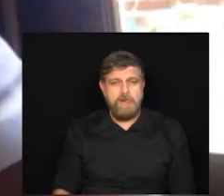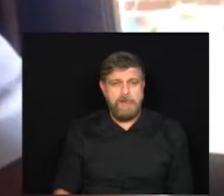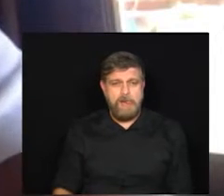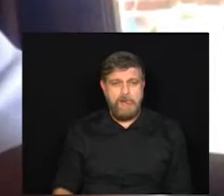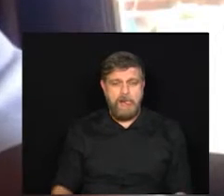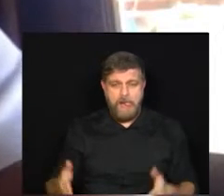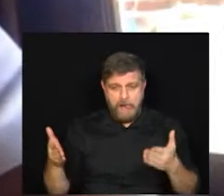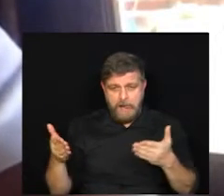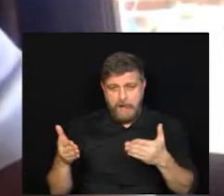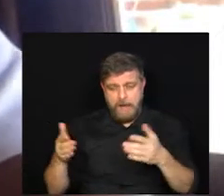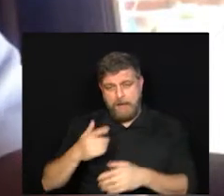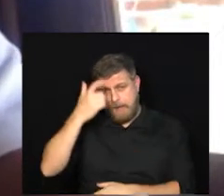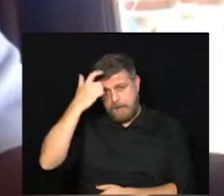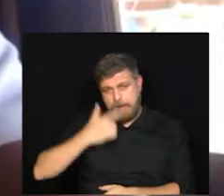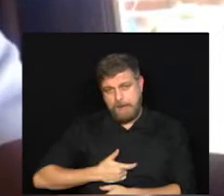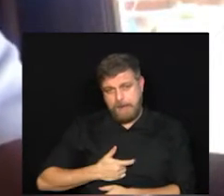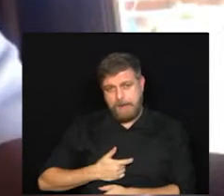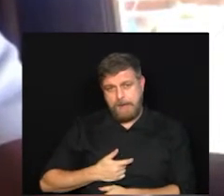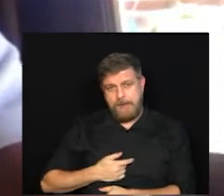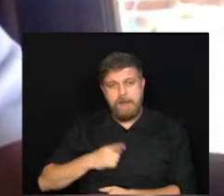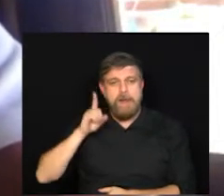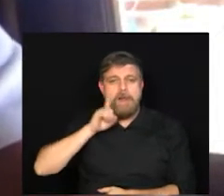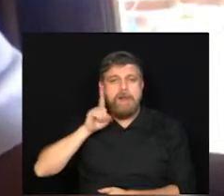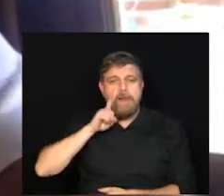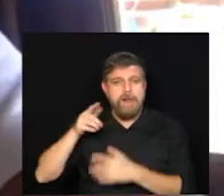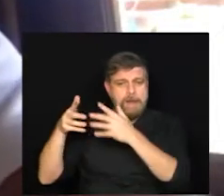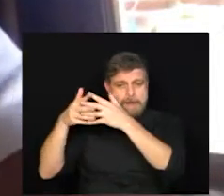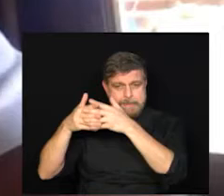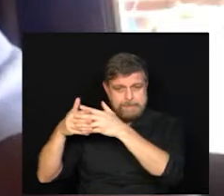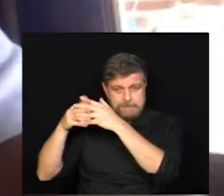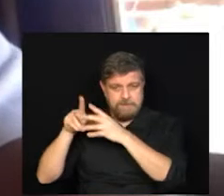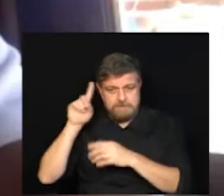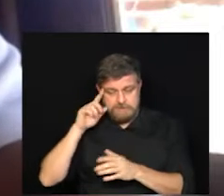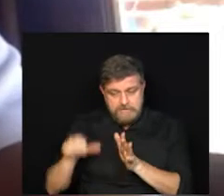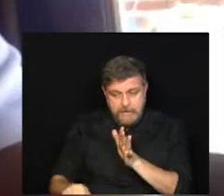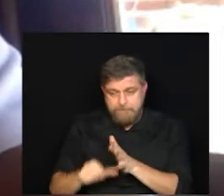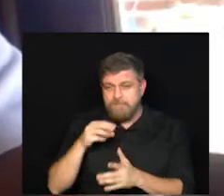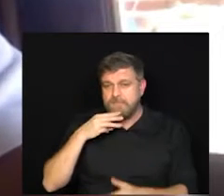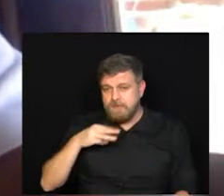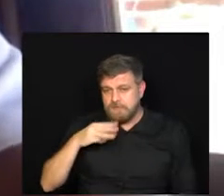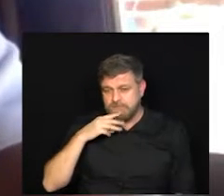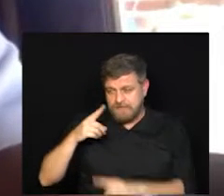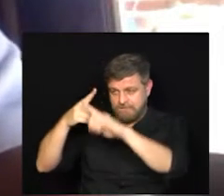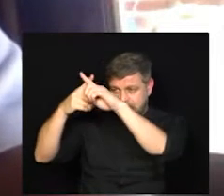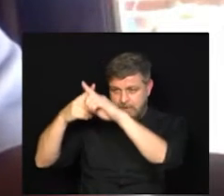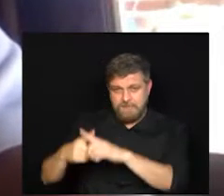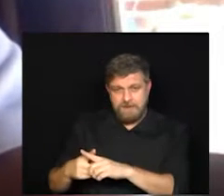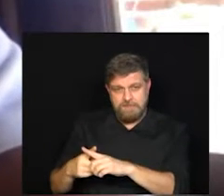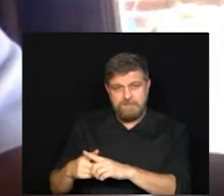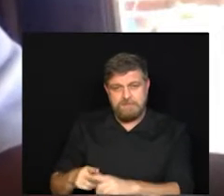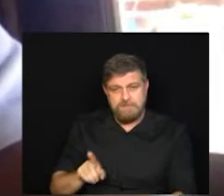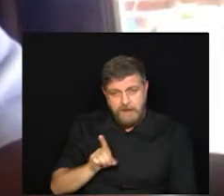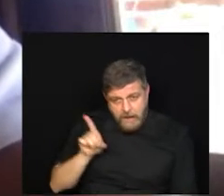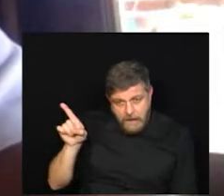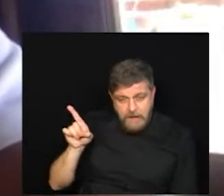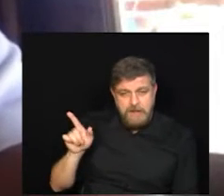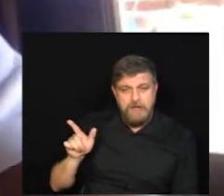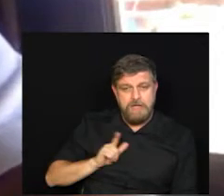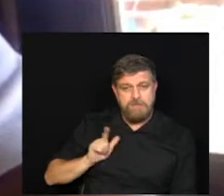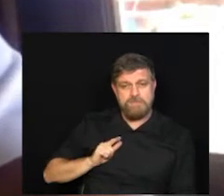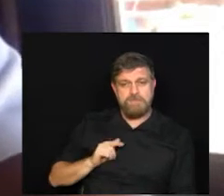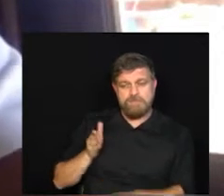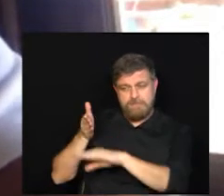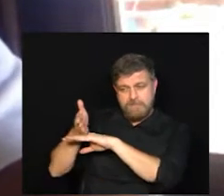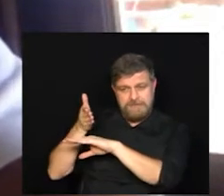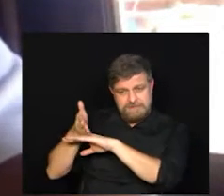Agora, recentemente, eu estou indo para Miami, no dia 1º de março. Estou indo competir um campeonato que se chama Bacardi Cup,